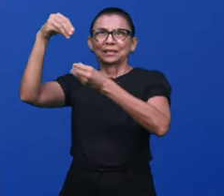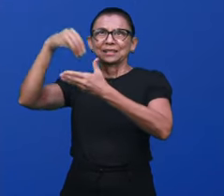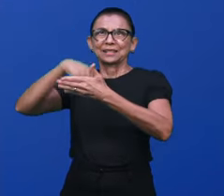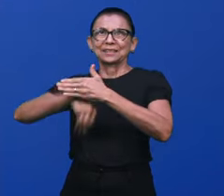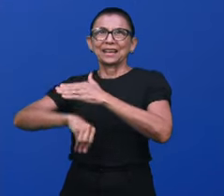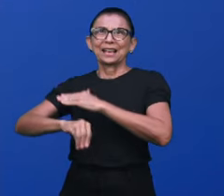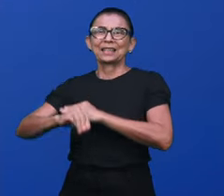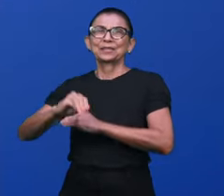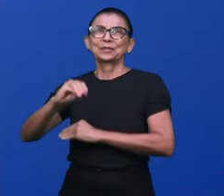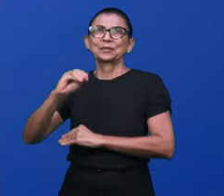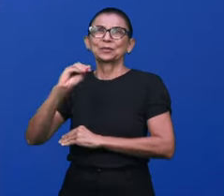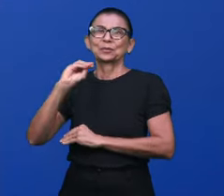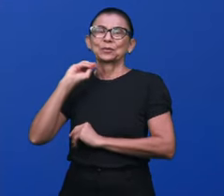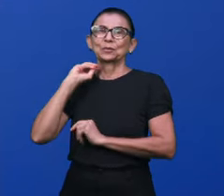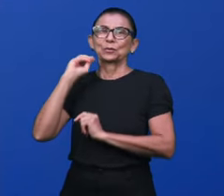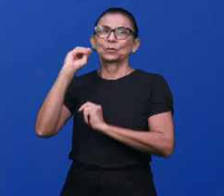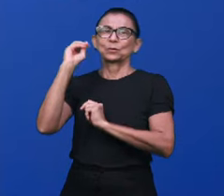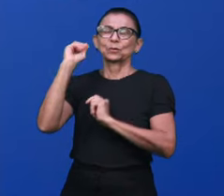carros de